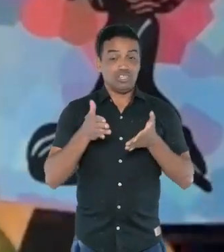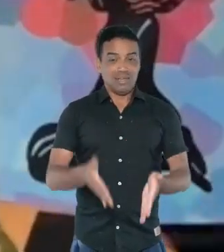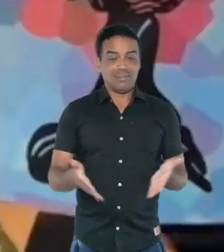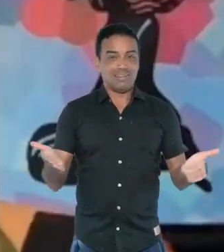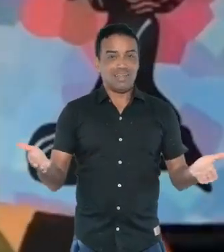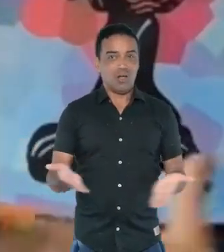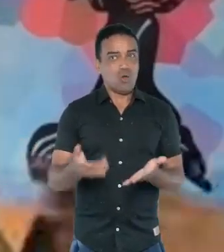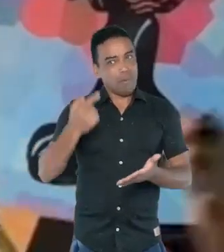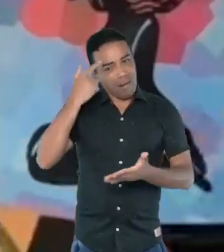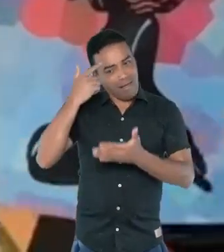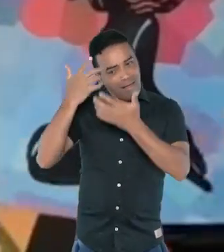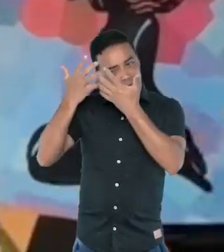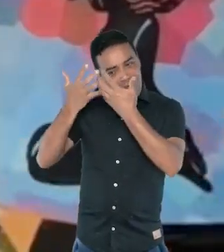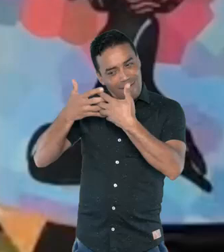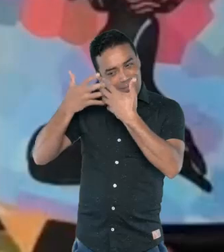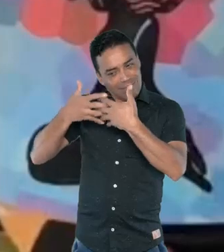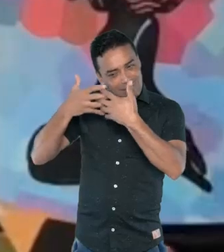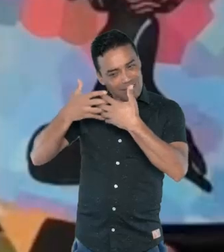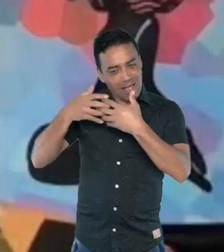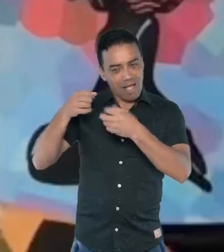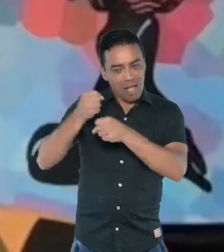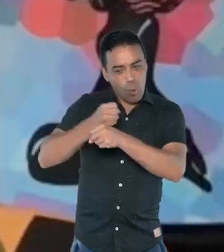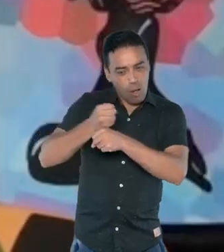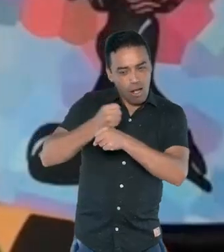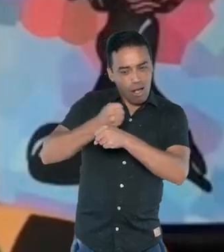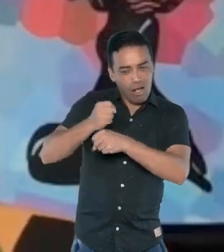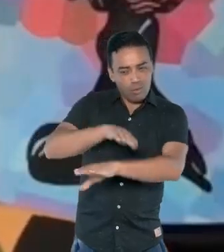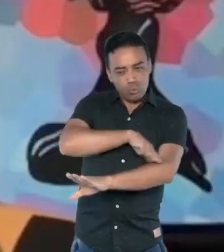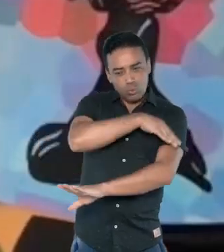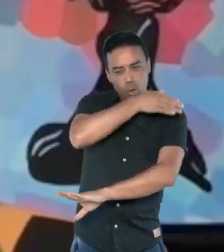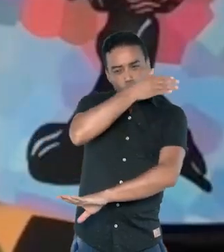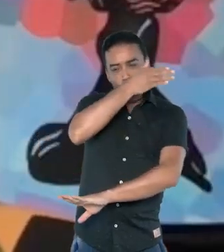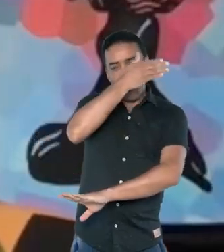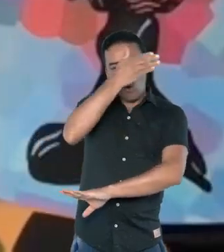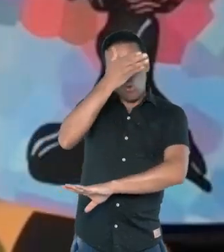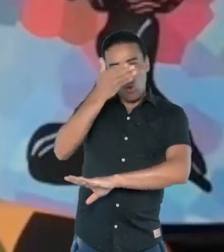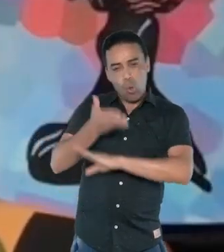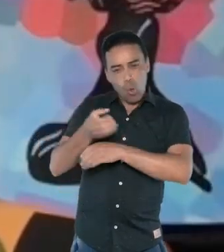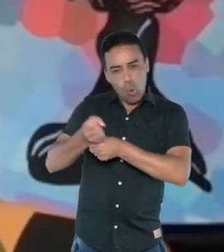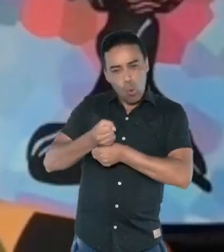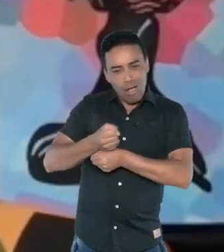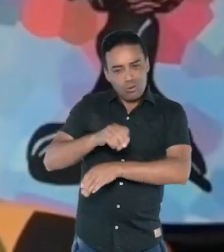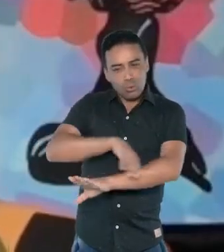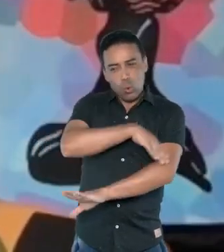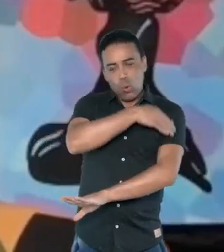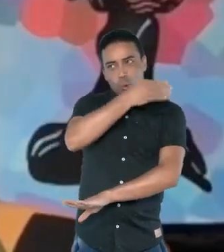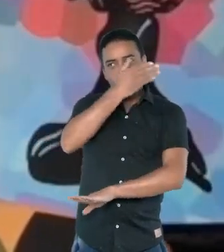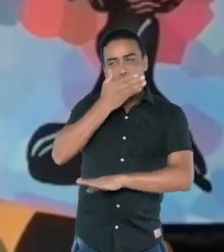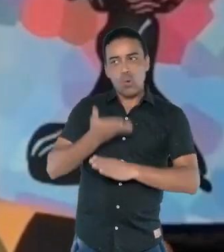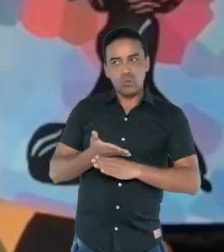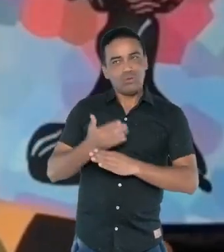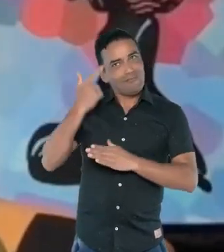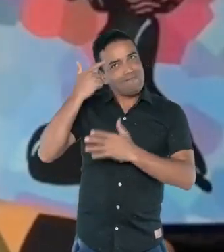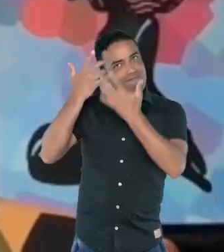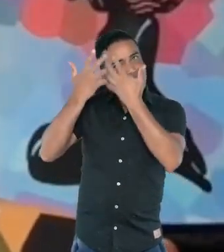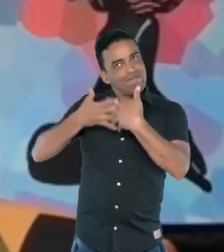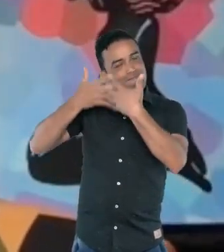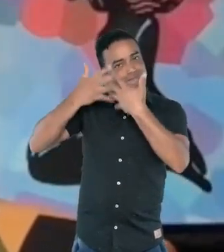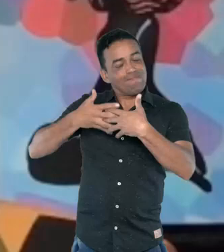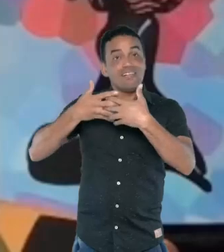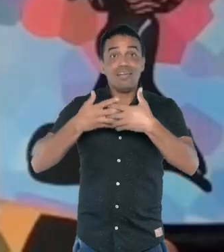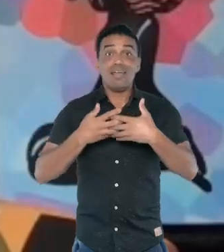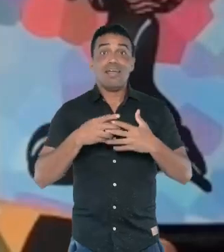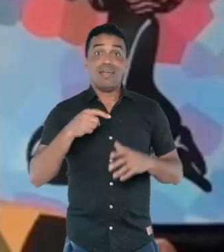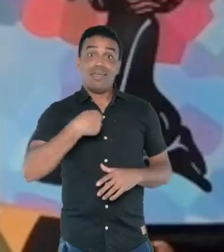de fazer as reflexões sobre o ano, sobre como foi esse processo. E eu também estou passando